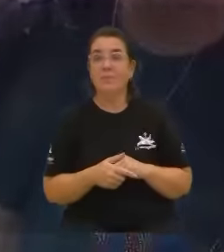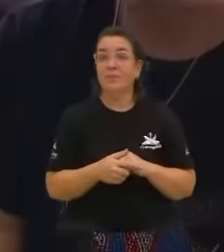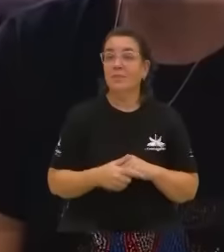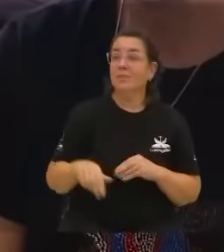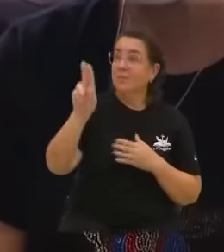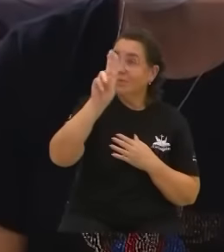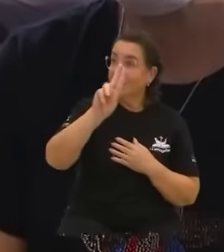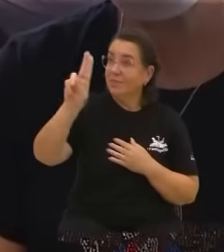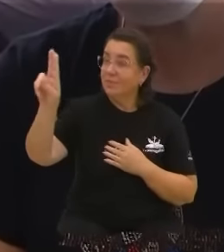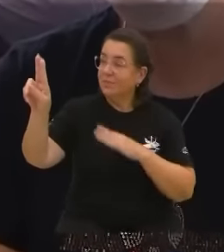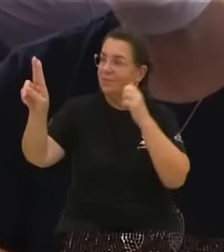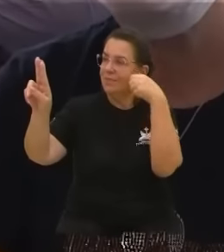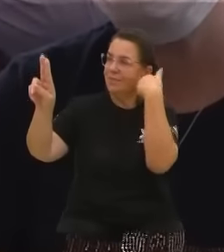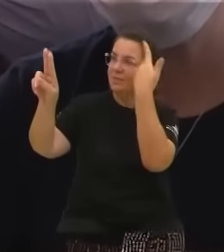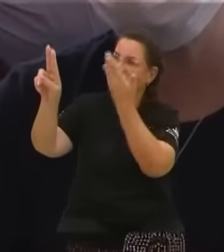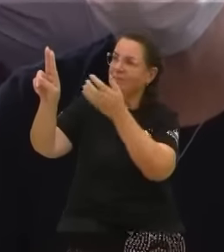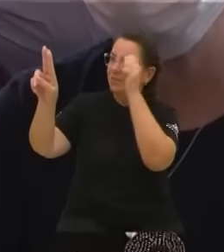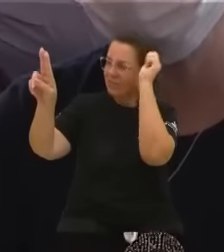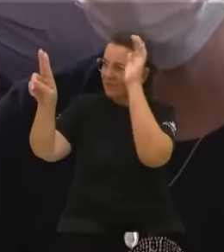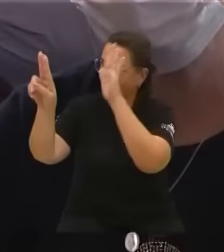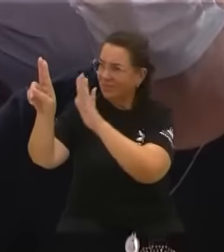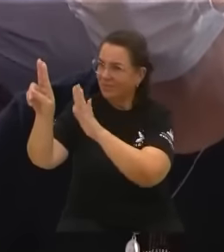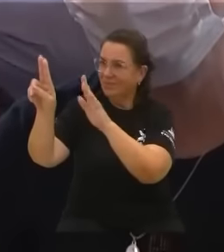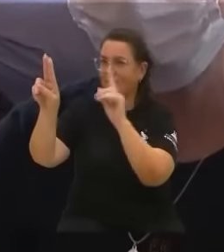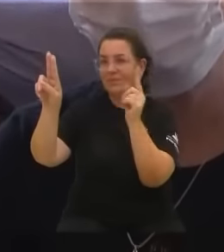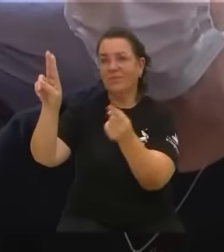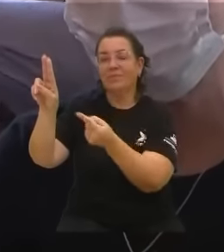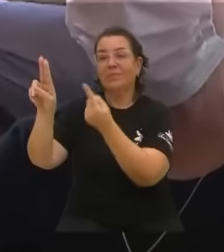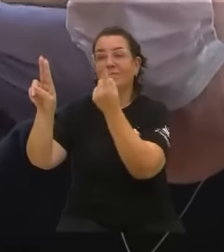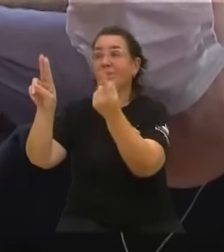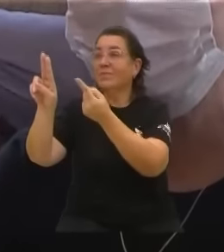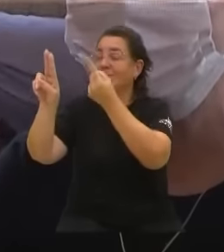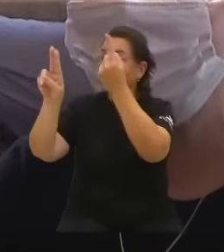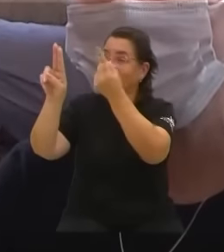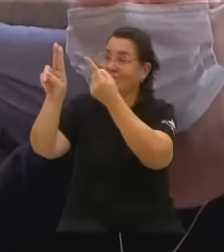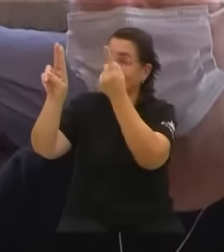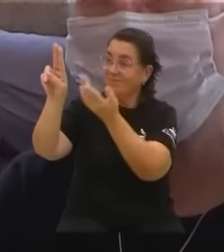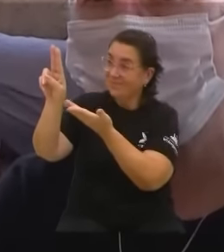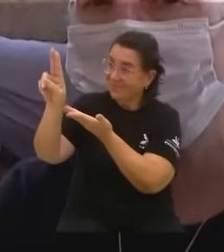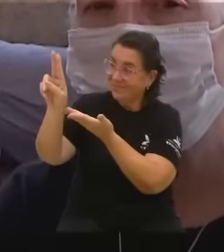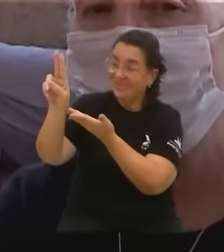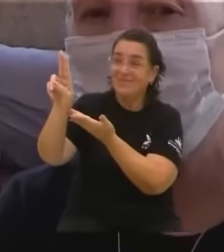louvarei. Bendirei eternamente o vosso nome,